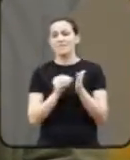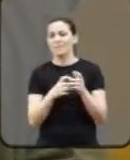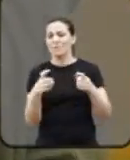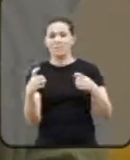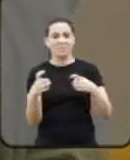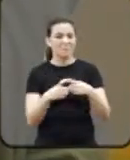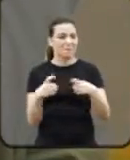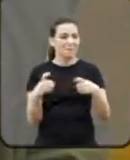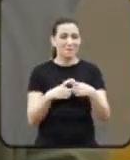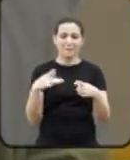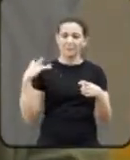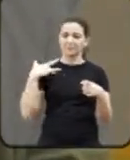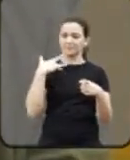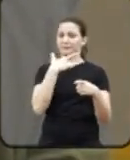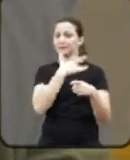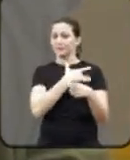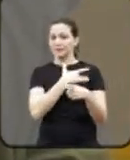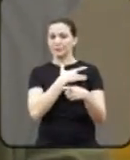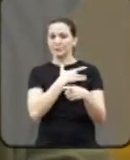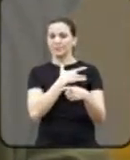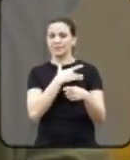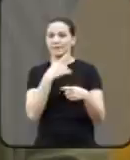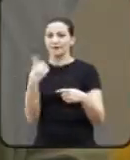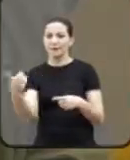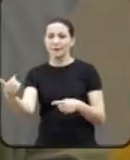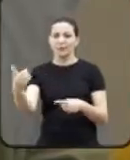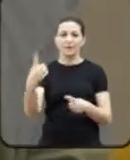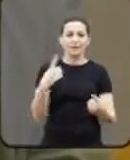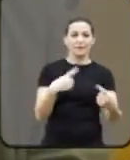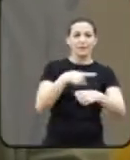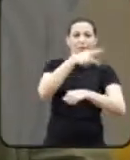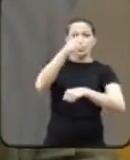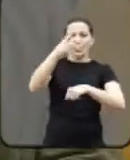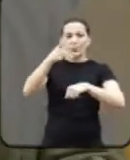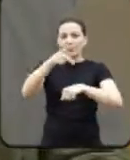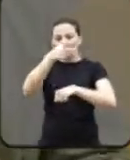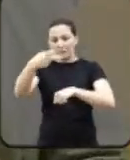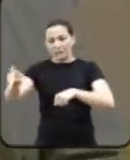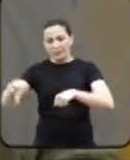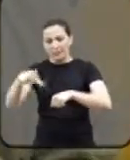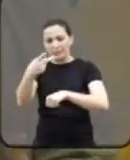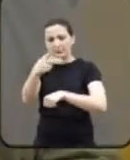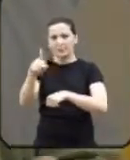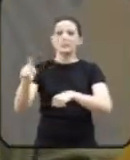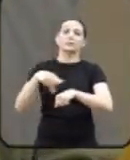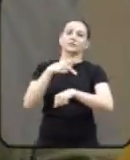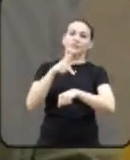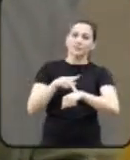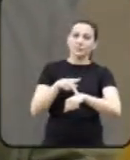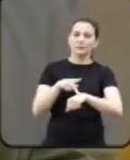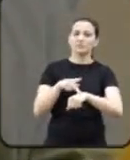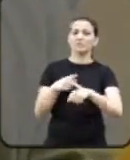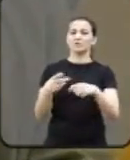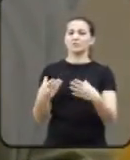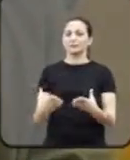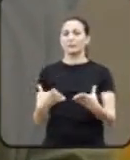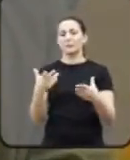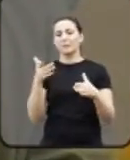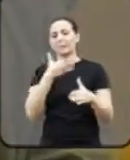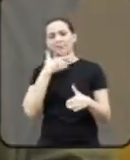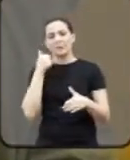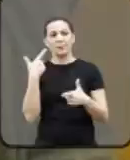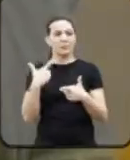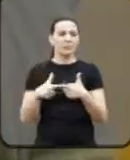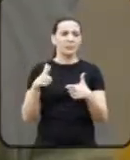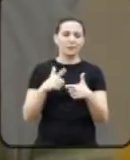são a falta de médicos, né? Tanto que o Brasil está importando médico para tentar, com toda a briga aí, sanear esse problema.